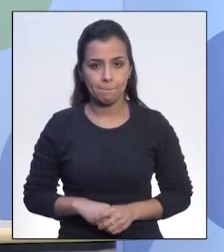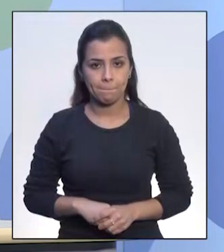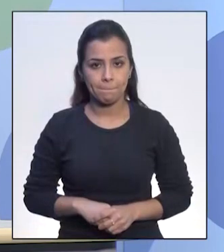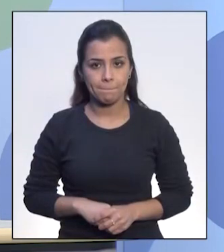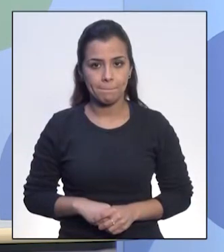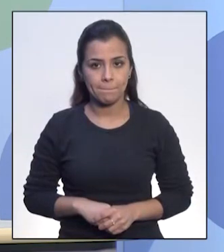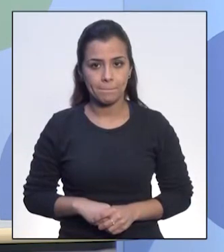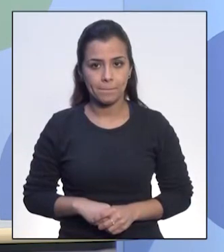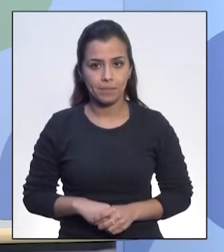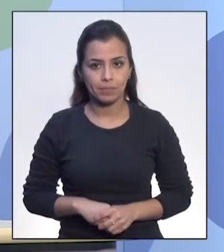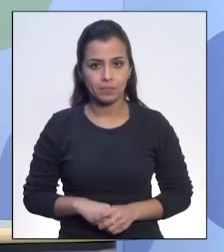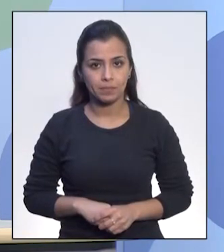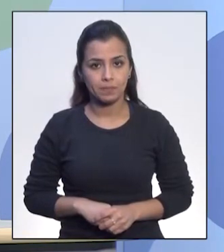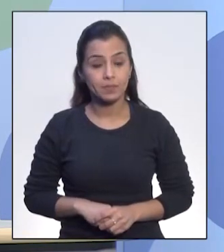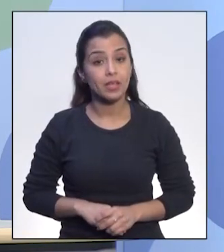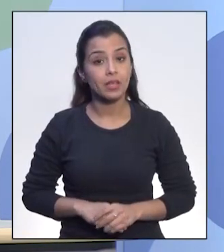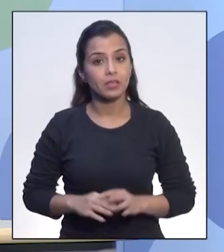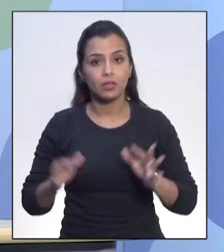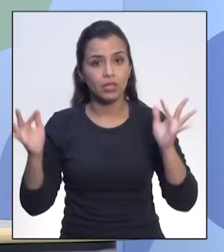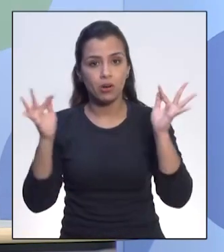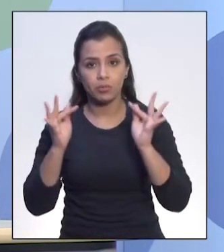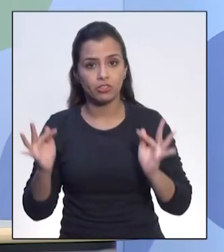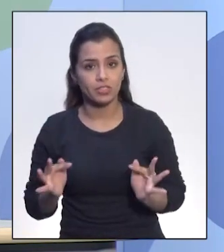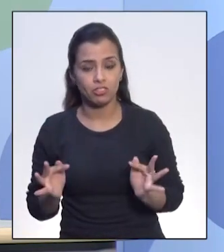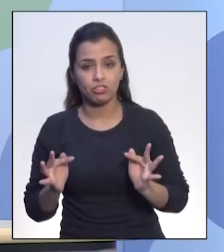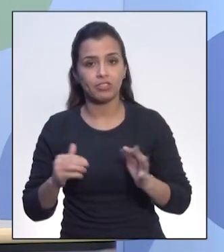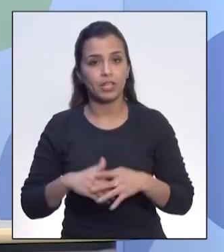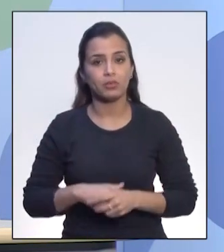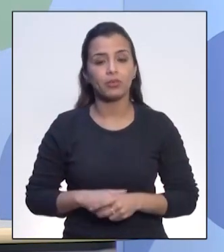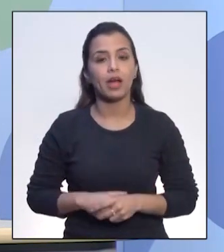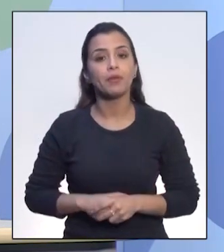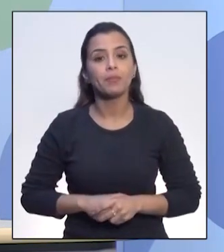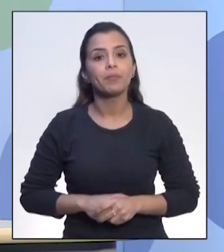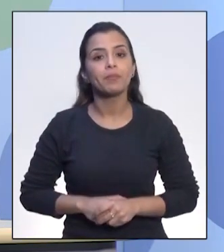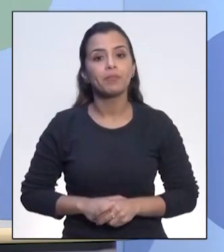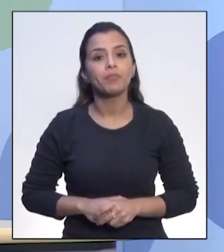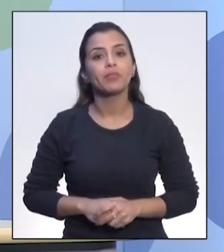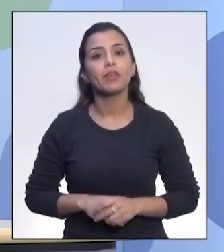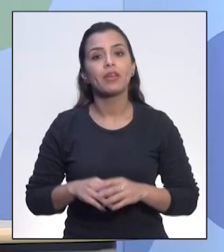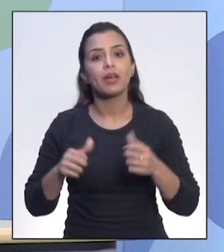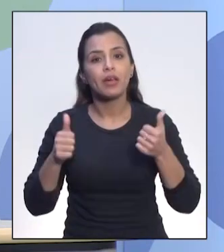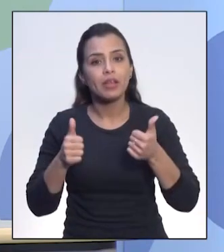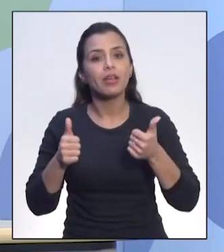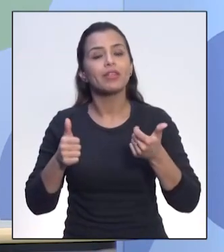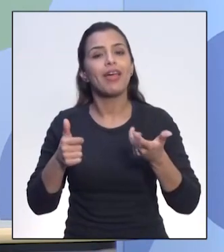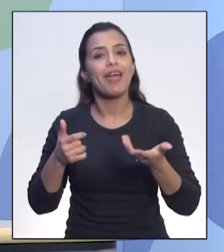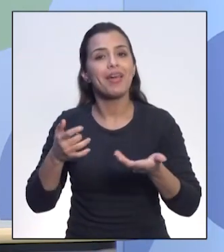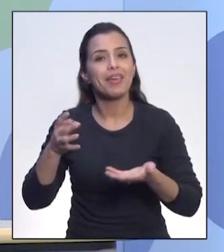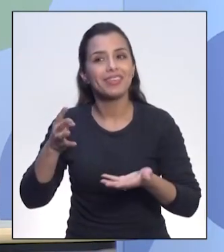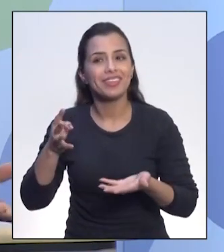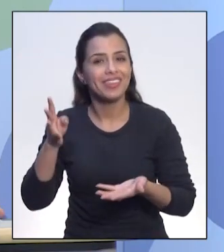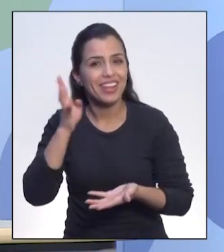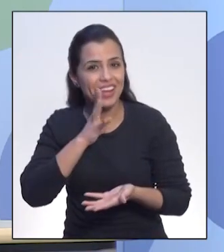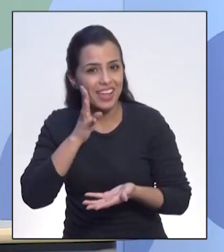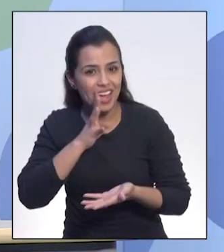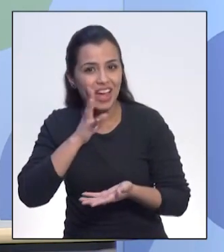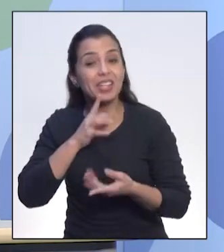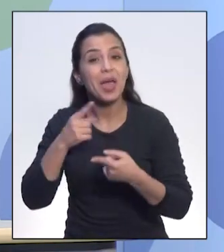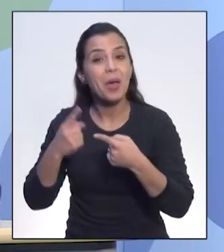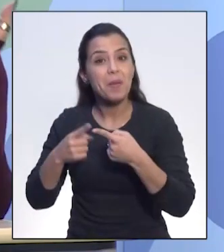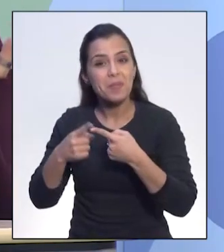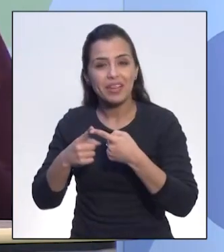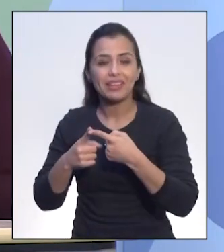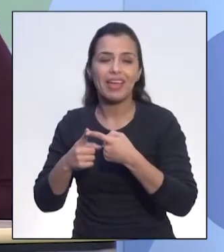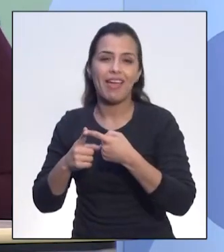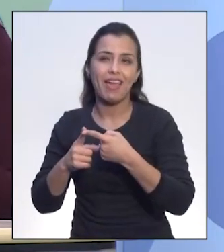Estava vendo aqui, fiquei muito feliz, né, que praticamente todos vocês colocaram aí que sim, né, colocaram até que, teoricamente, a gente não deveria